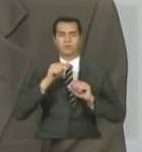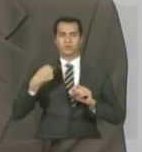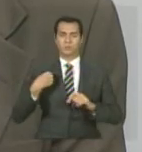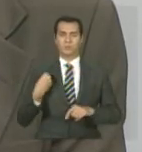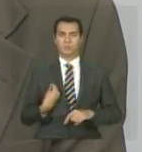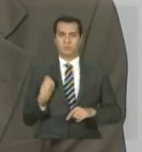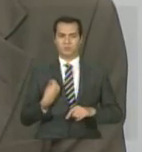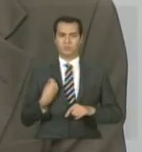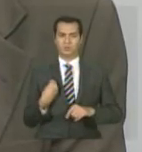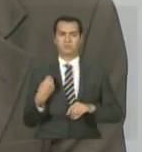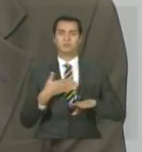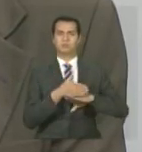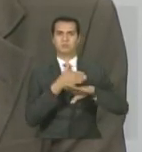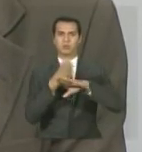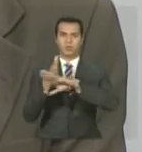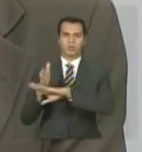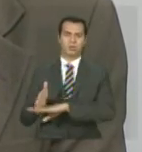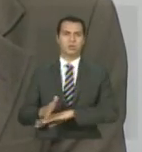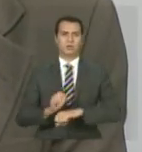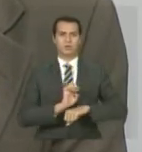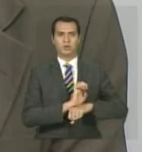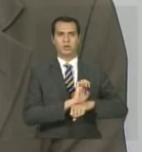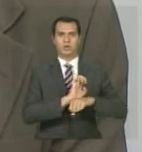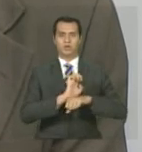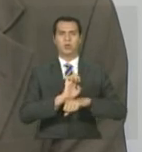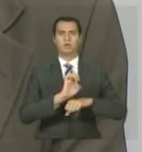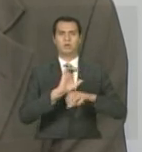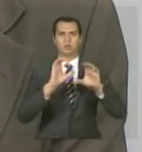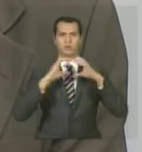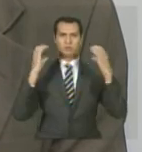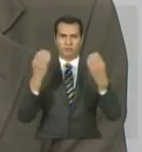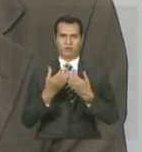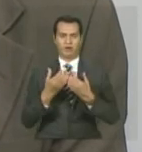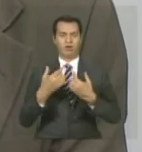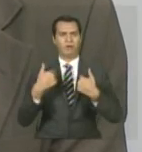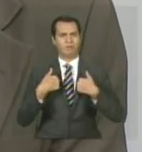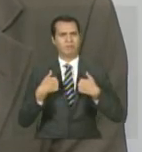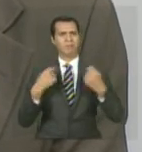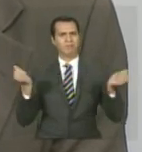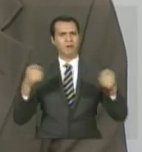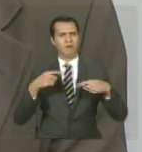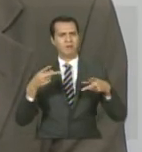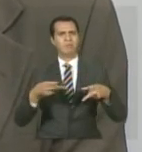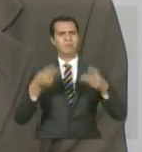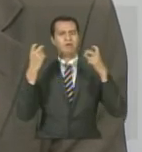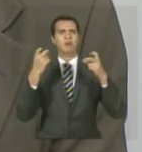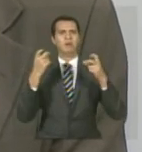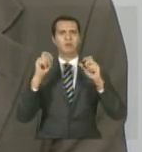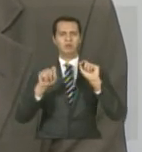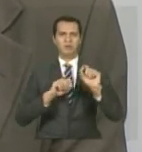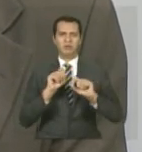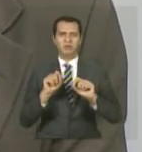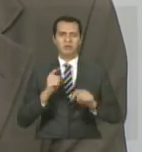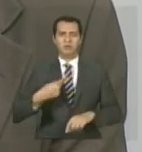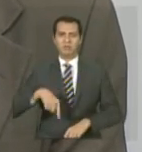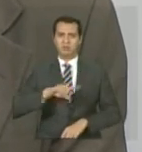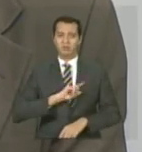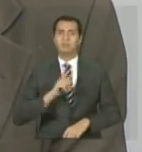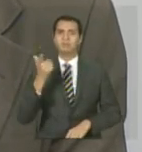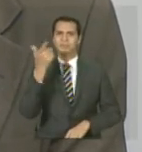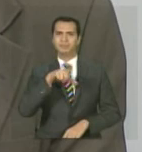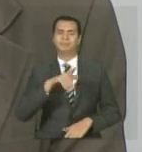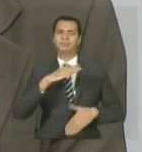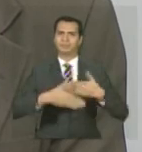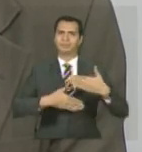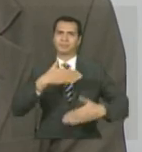parte dessas conferências e fez com que nós pudéssemos perceber de que estamos